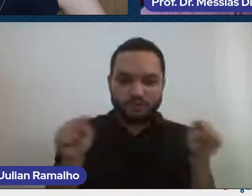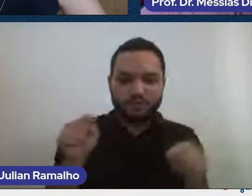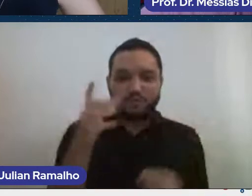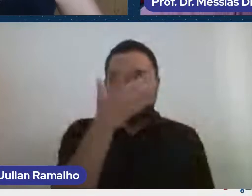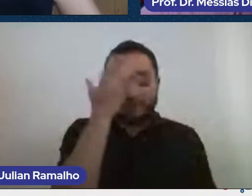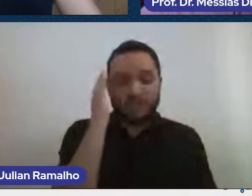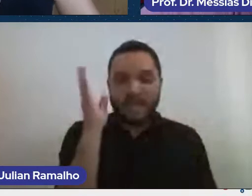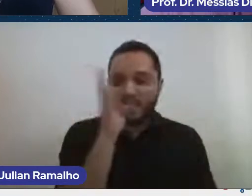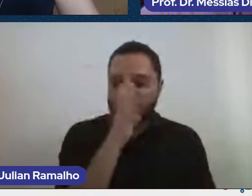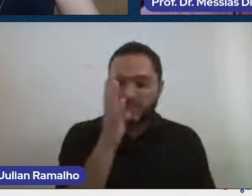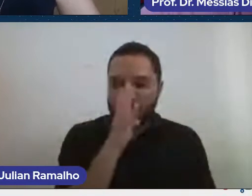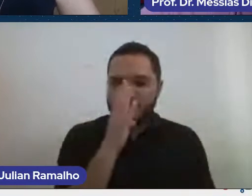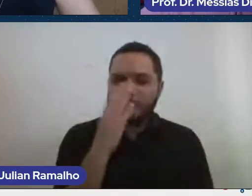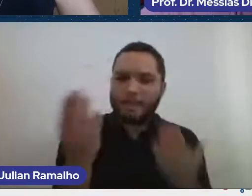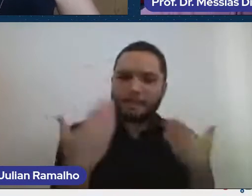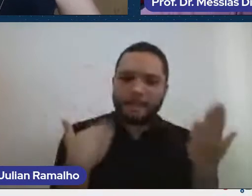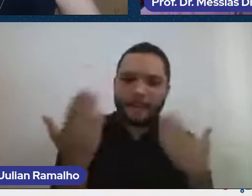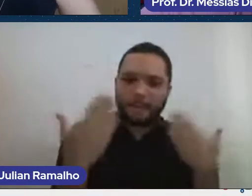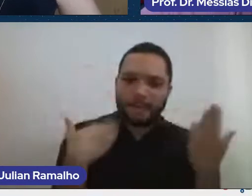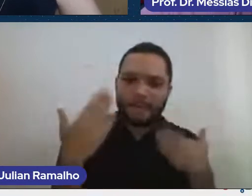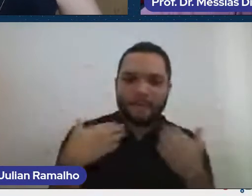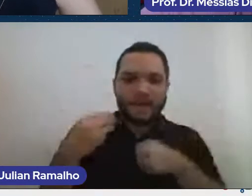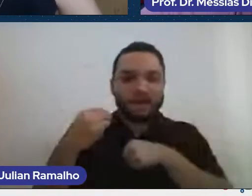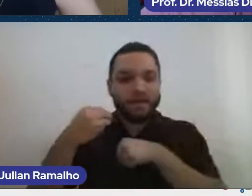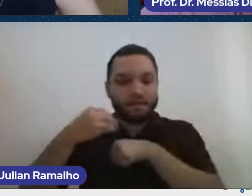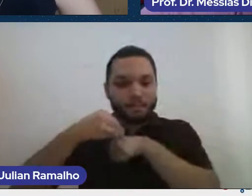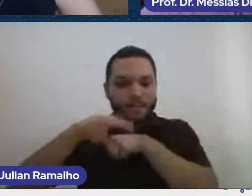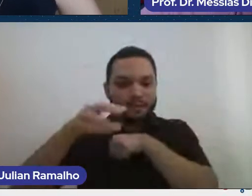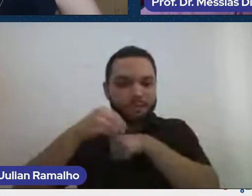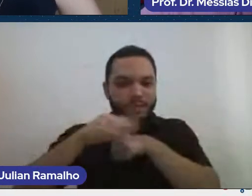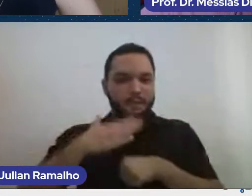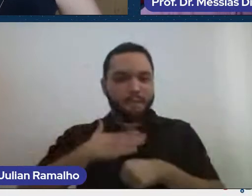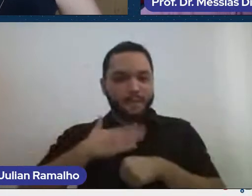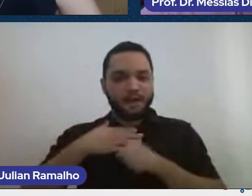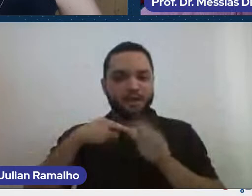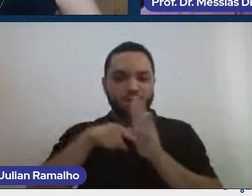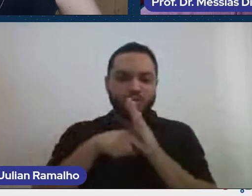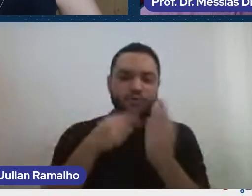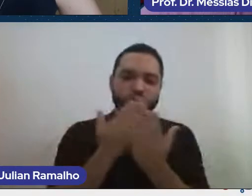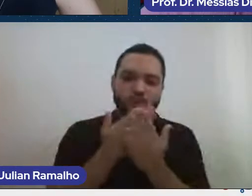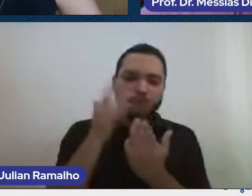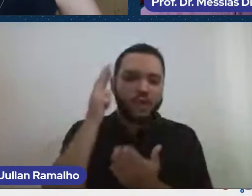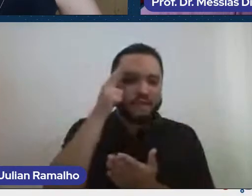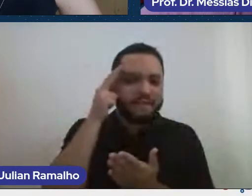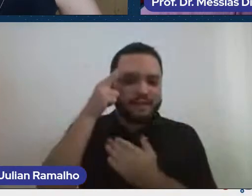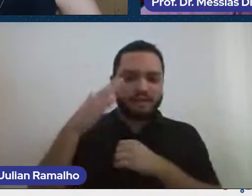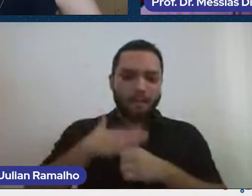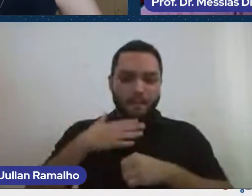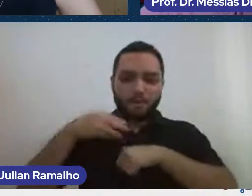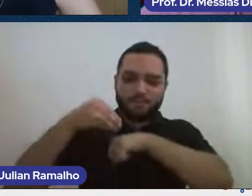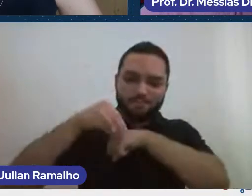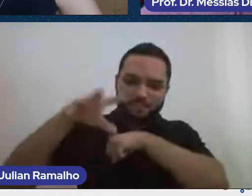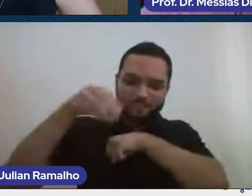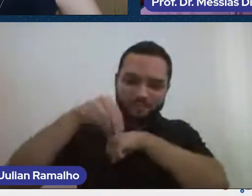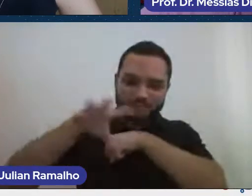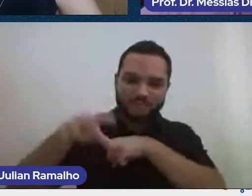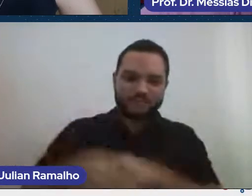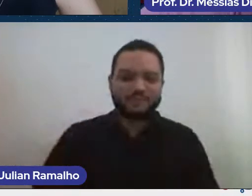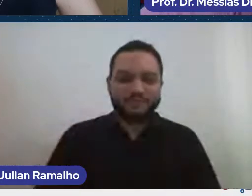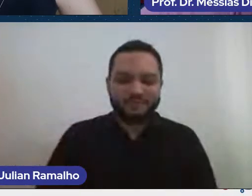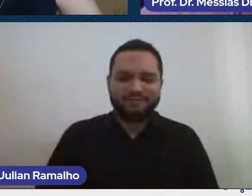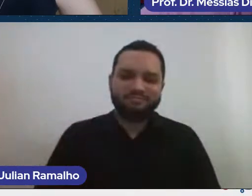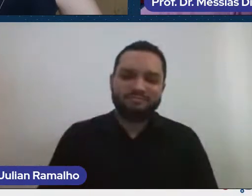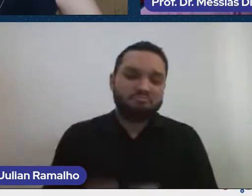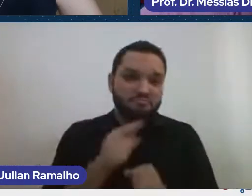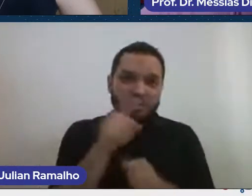assiste, falar um pouquinho daquilo que eu venho pensando, estudando, refletindo. E me coloco aqui sempre à